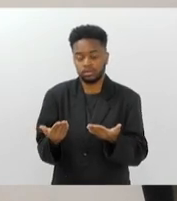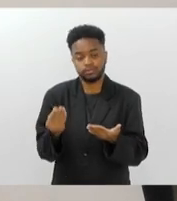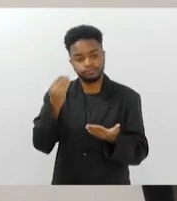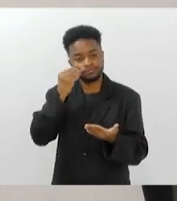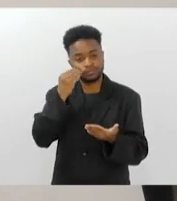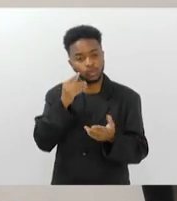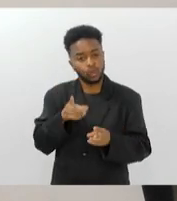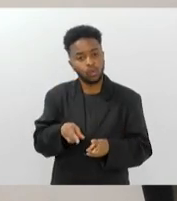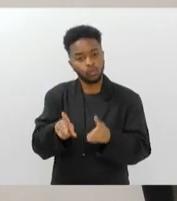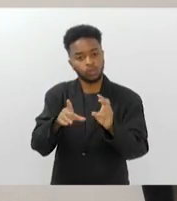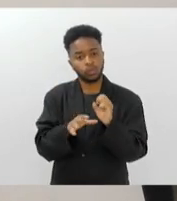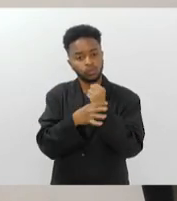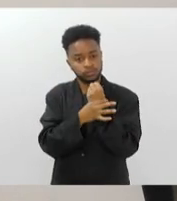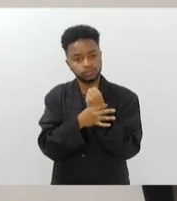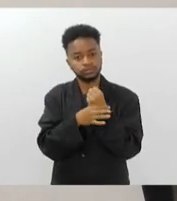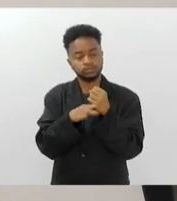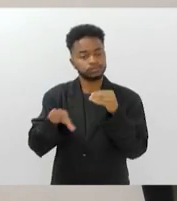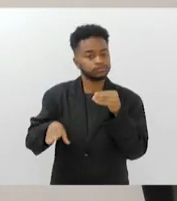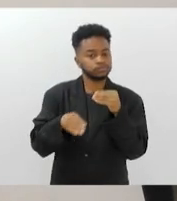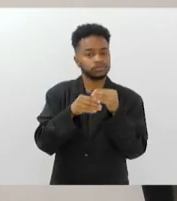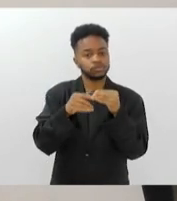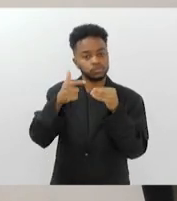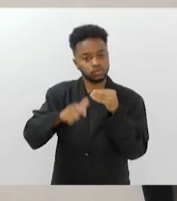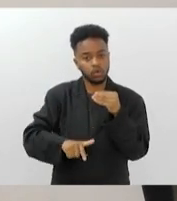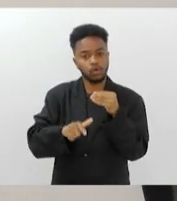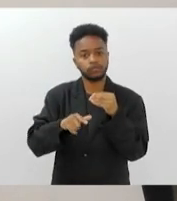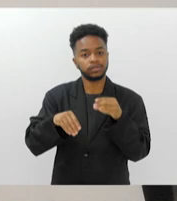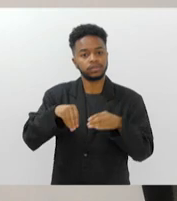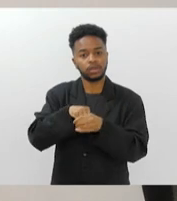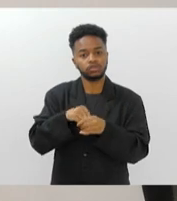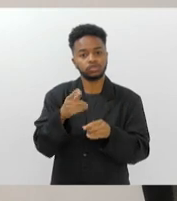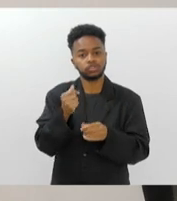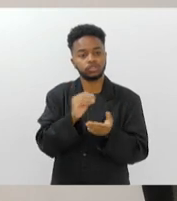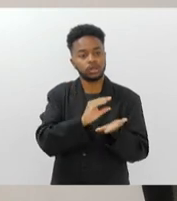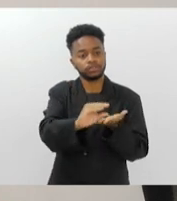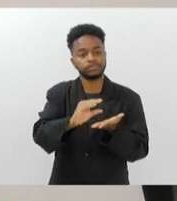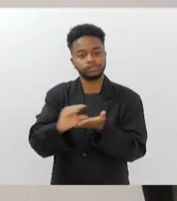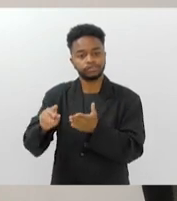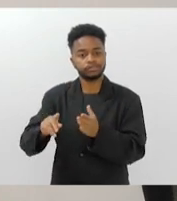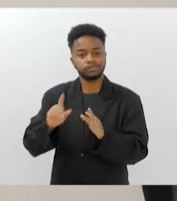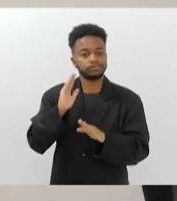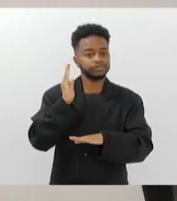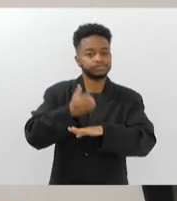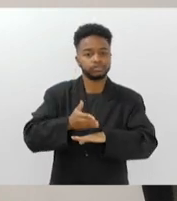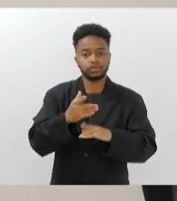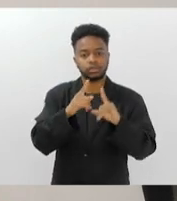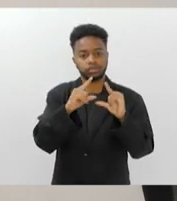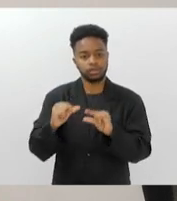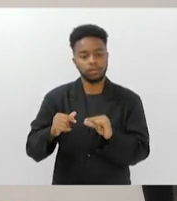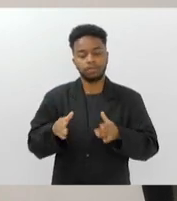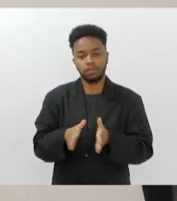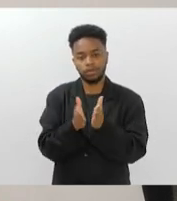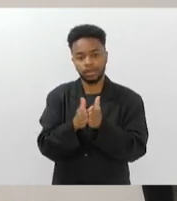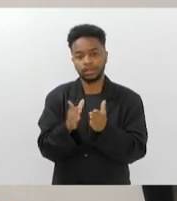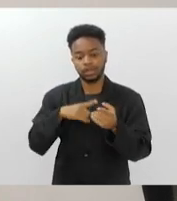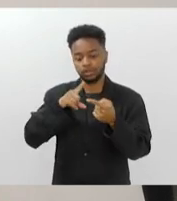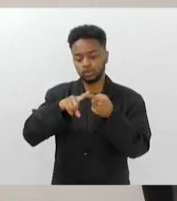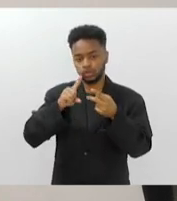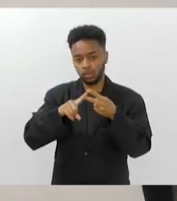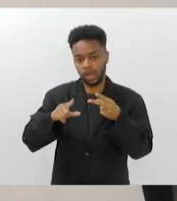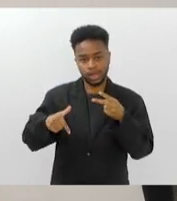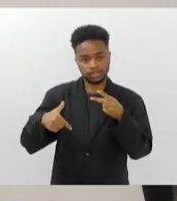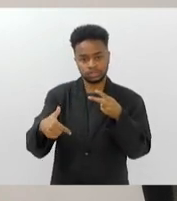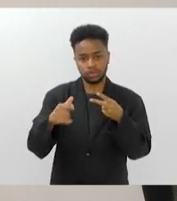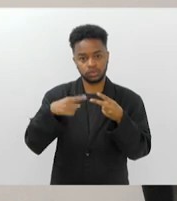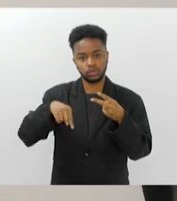Garanta a reinserção da tuberculose dentro do do fundo de combate à pobreza no estado do Rio de Janeiro Então são as duas ações que a gente vê como